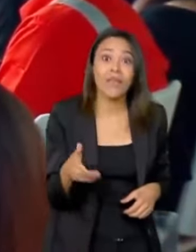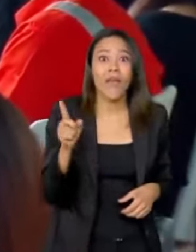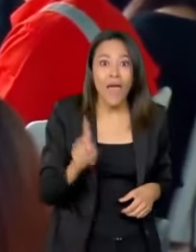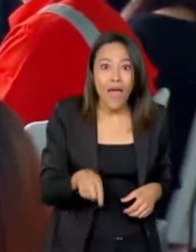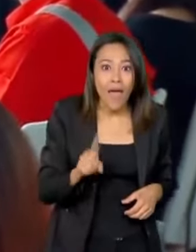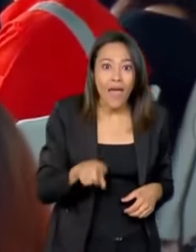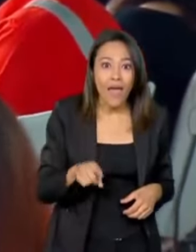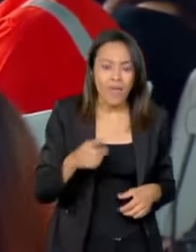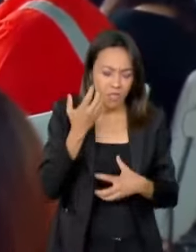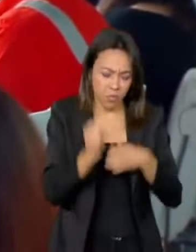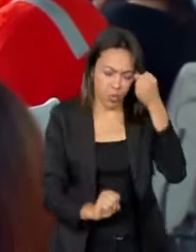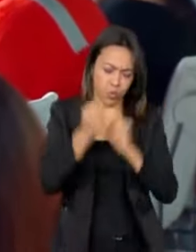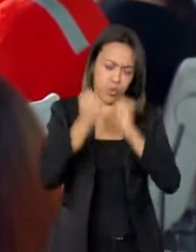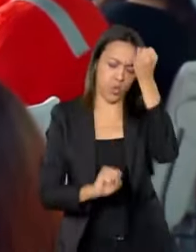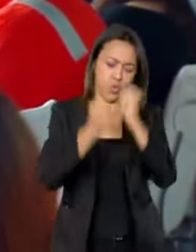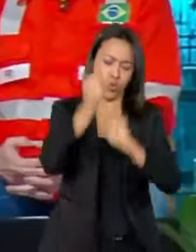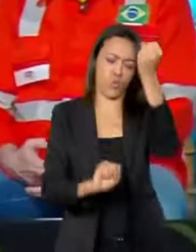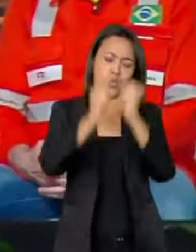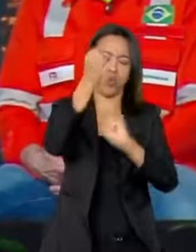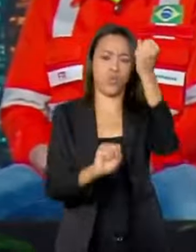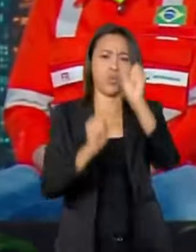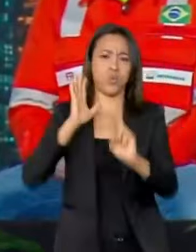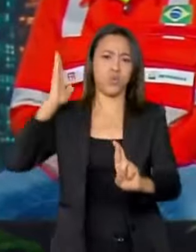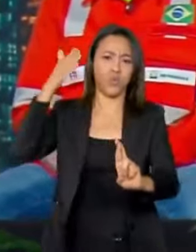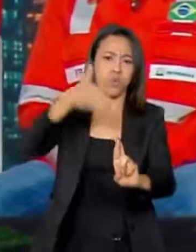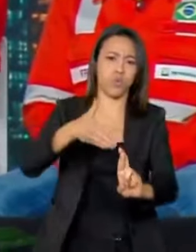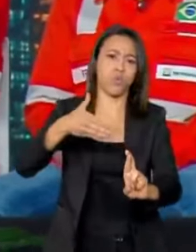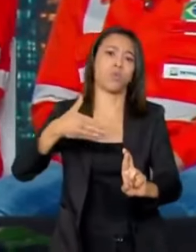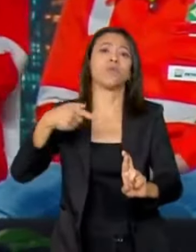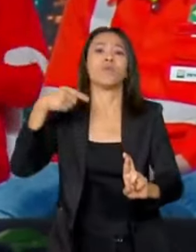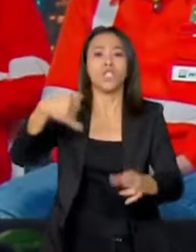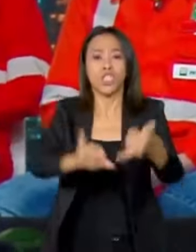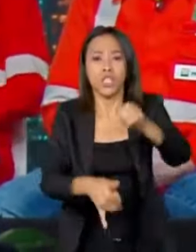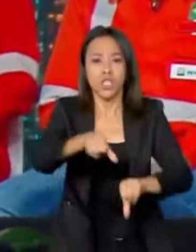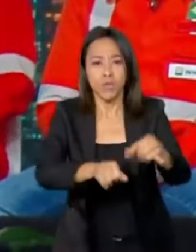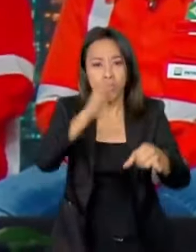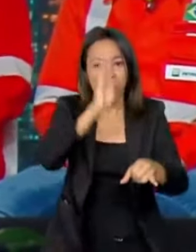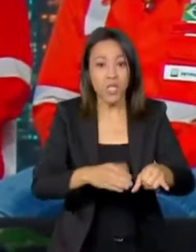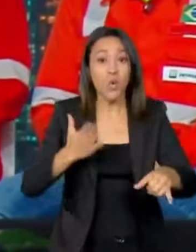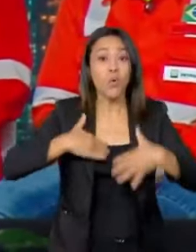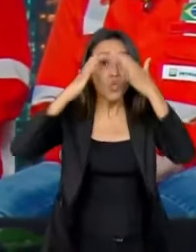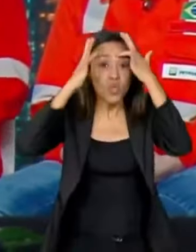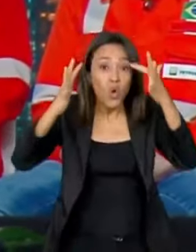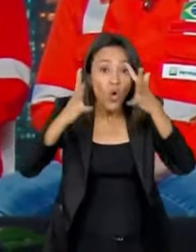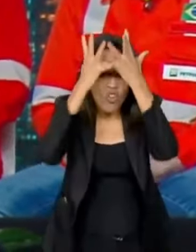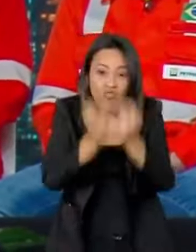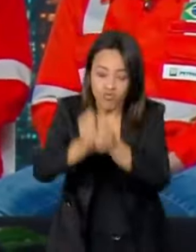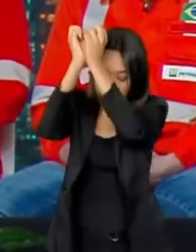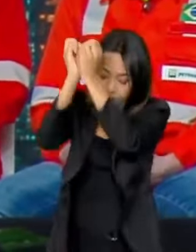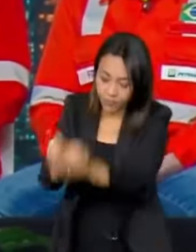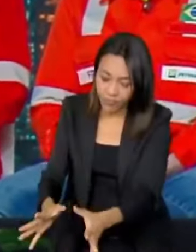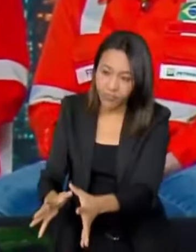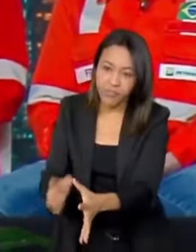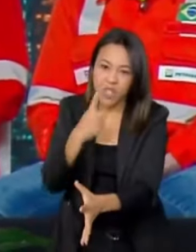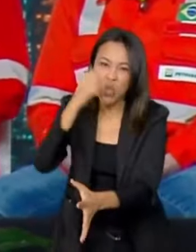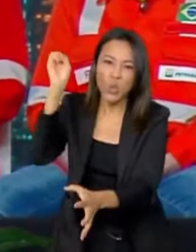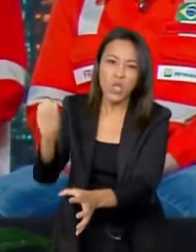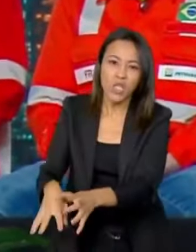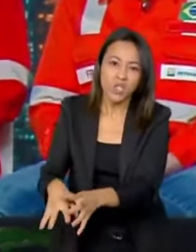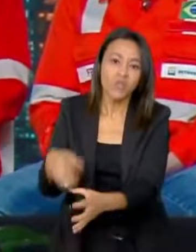grande indústria petroquímica brasileira. O meu sonho foi jogado no lixo, porque eles pararam as